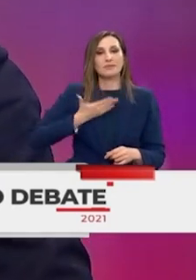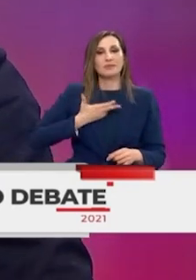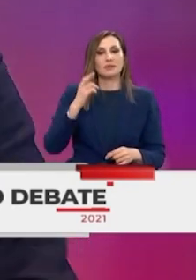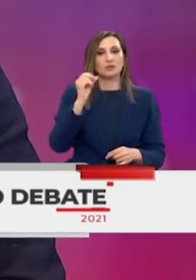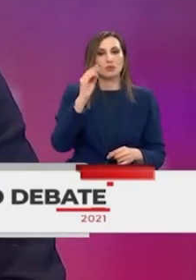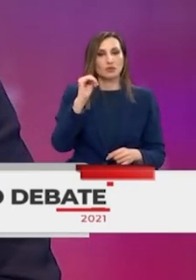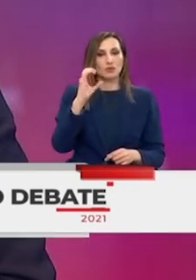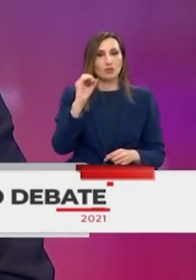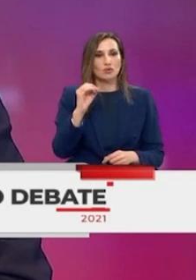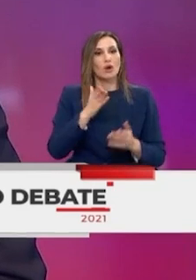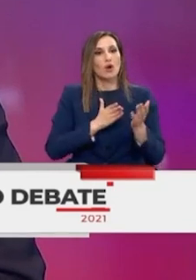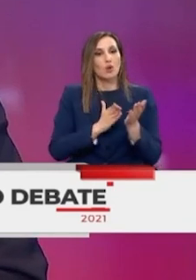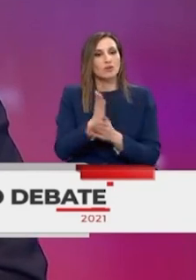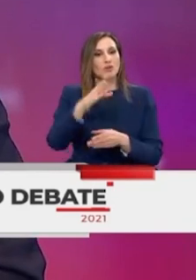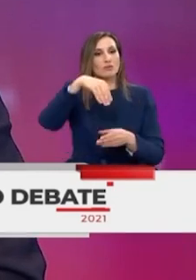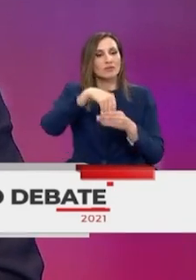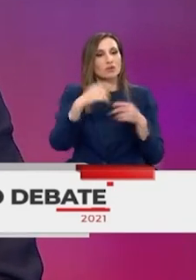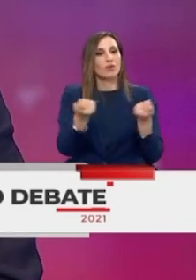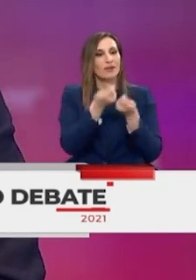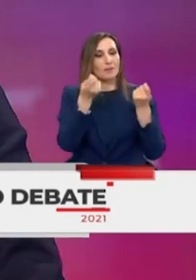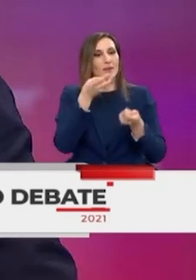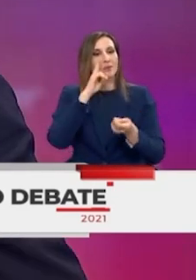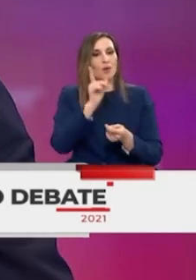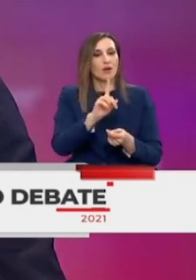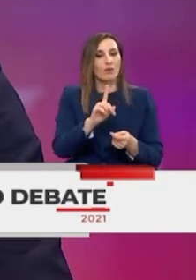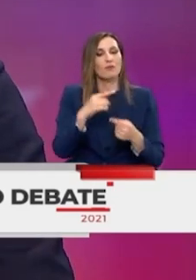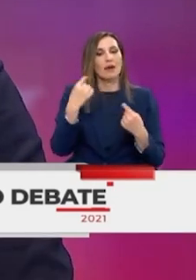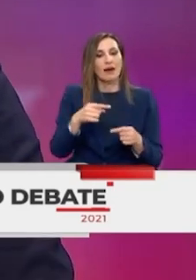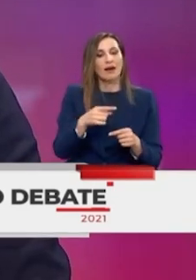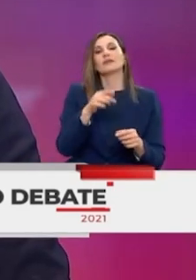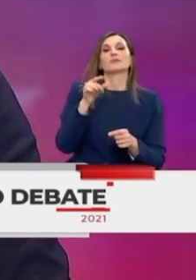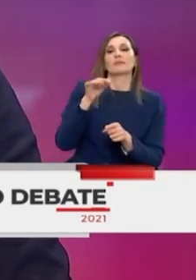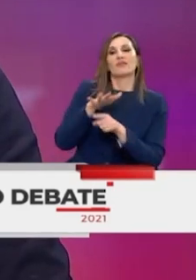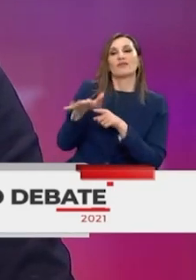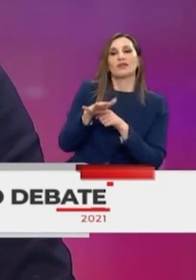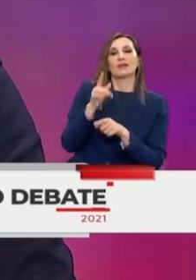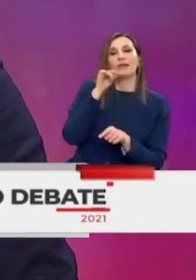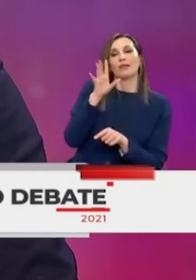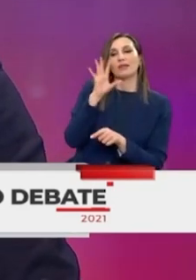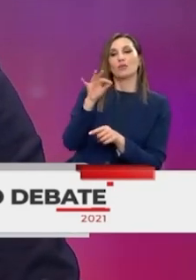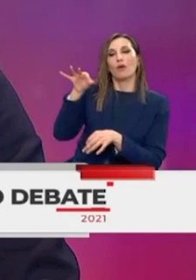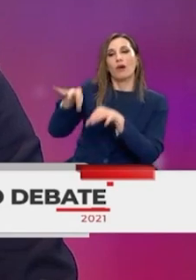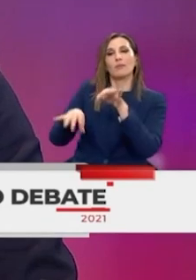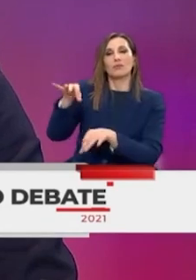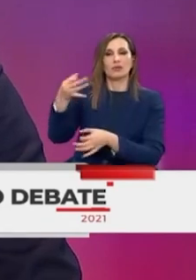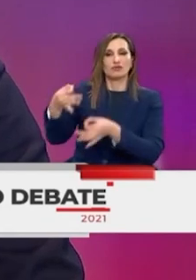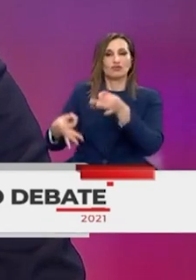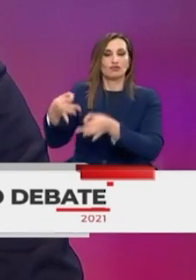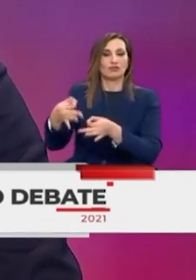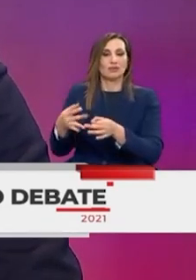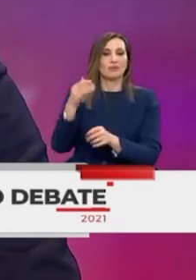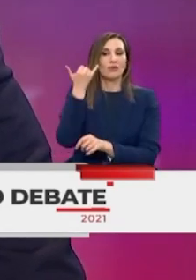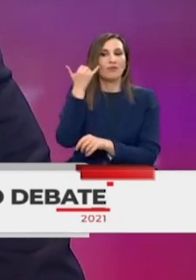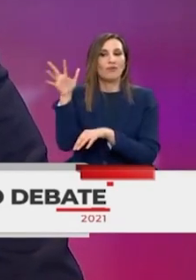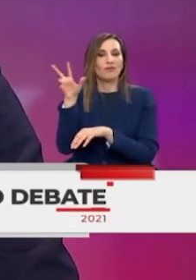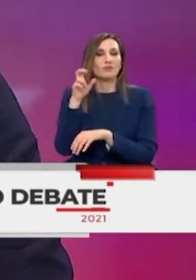campanha? Depois do que eu lhe disse aqui hoje, há um acórdão do Supremo a dizer que houve tentativas de condicionamento da justiça. Há e houve, nós todos ouvimos, escutas,